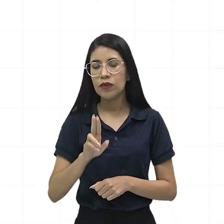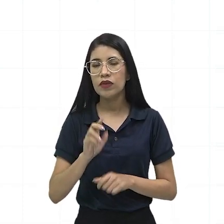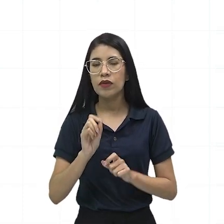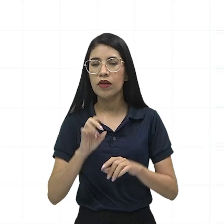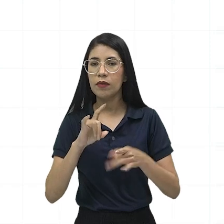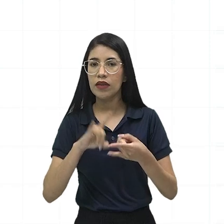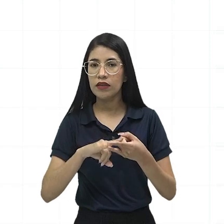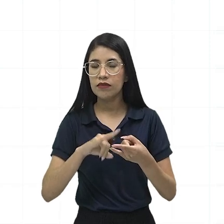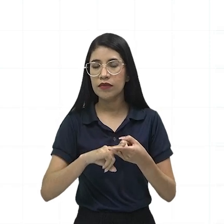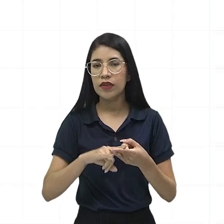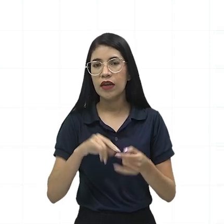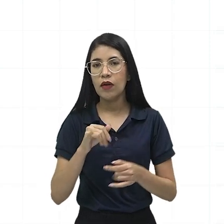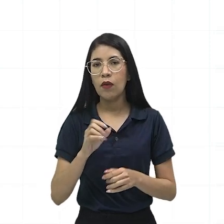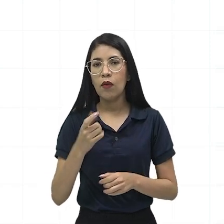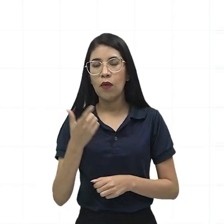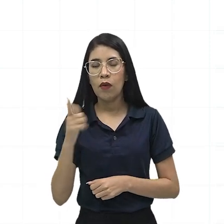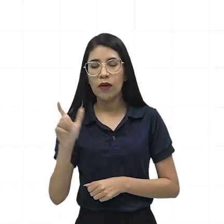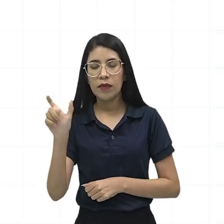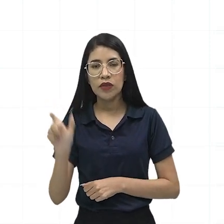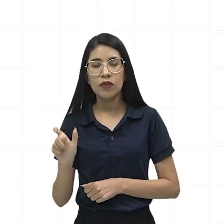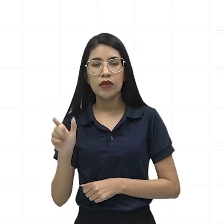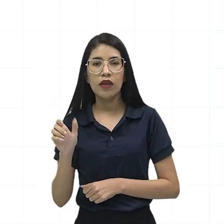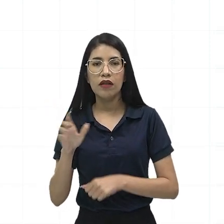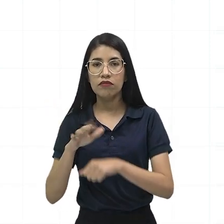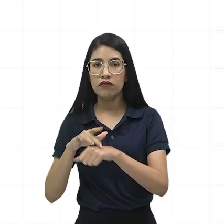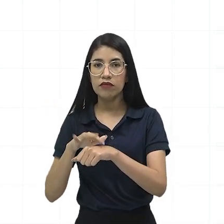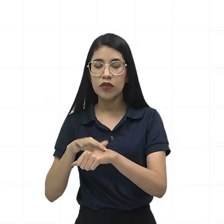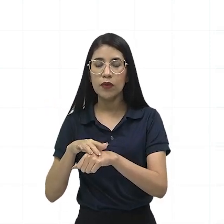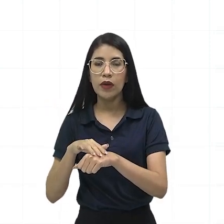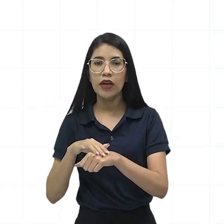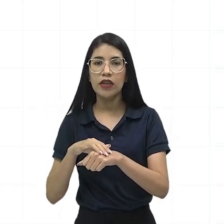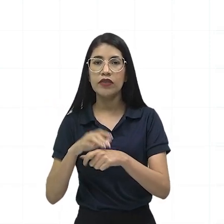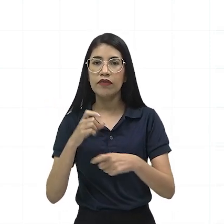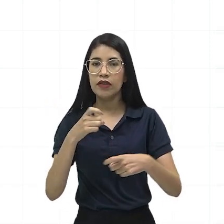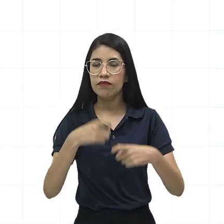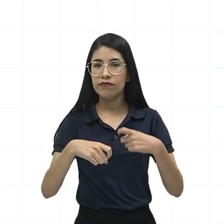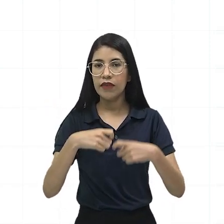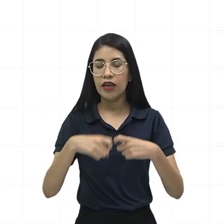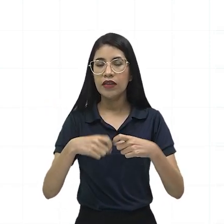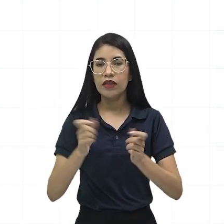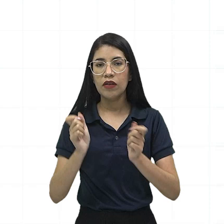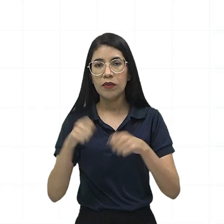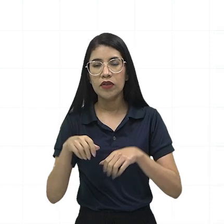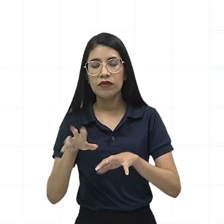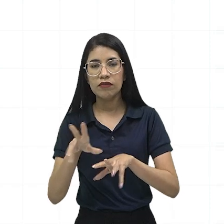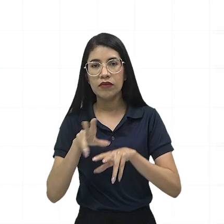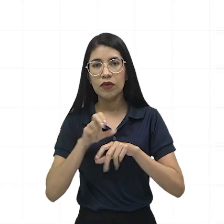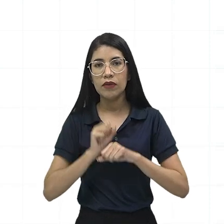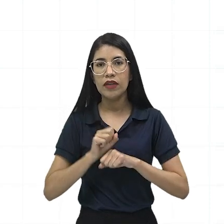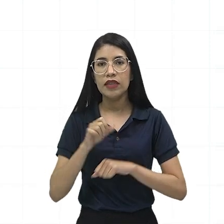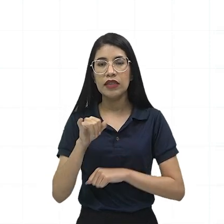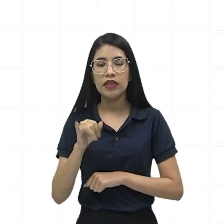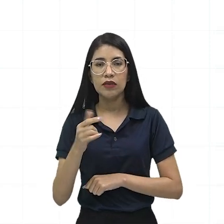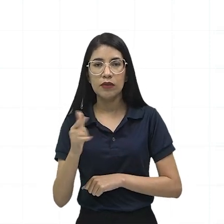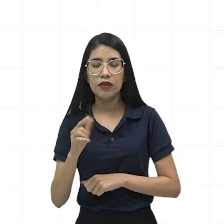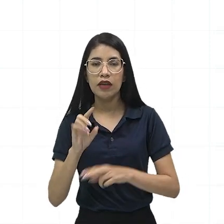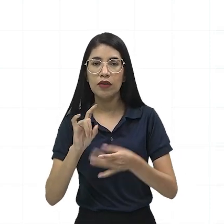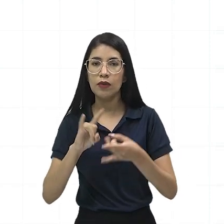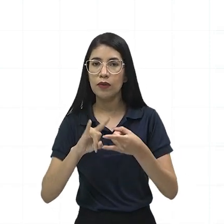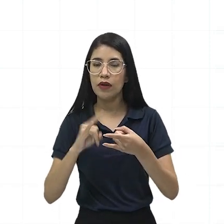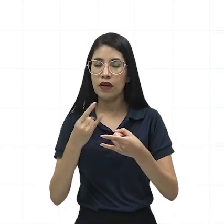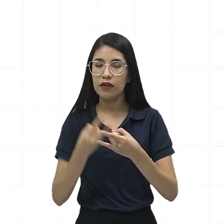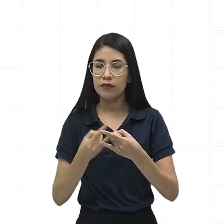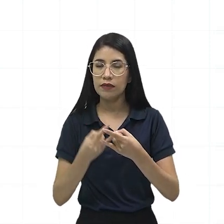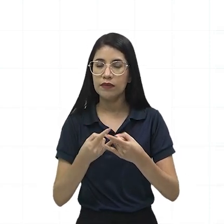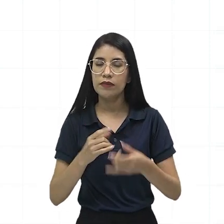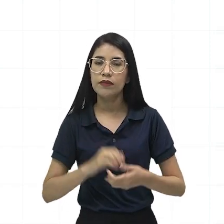que está infectada. Então, quando há relação com uma pessoa infectada, é transmitida essa infecção para o